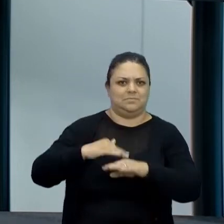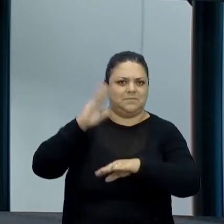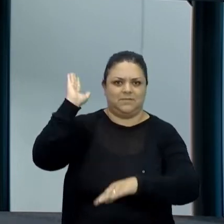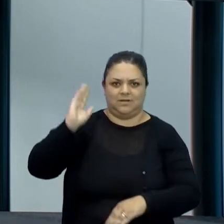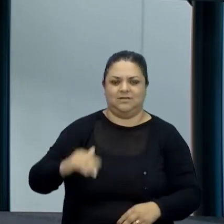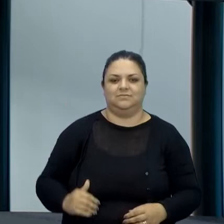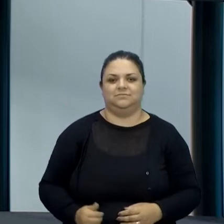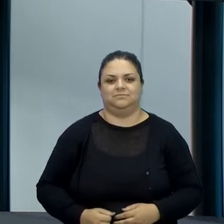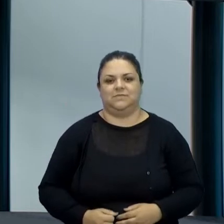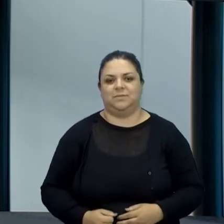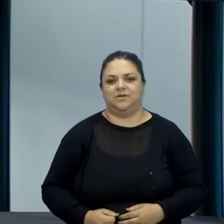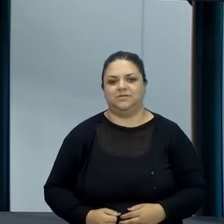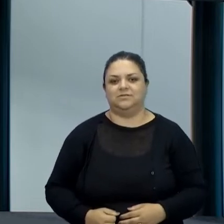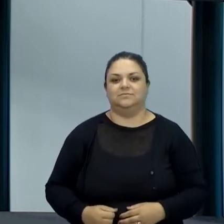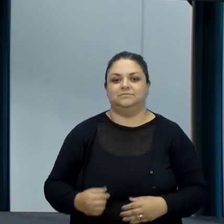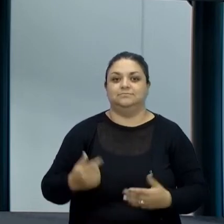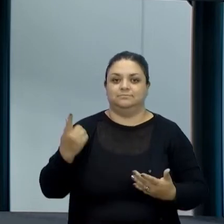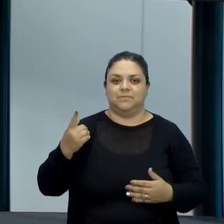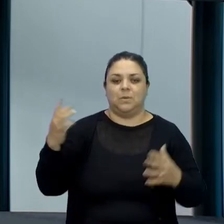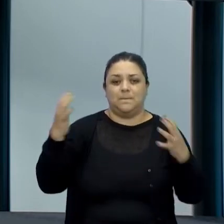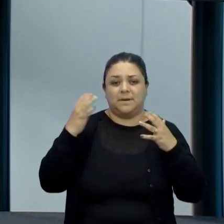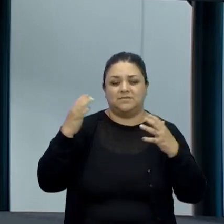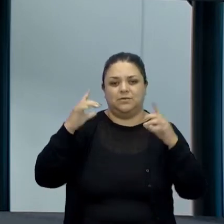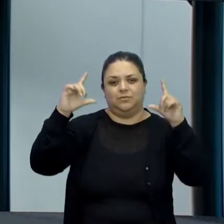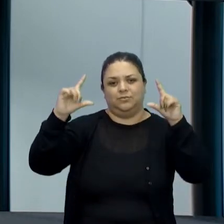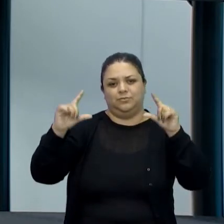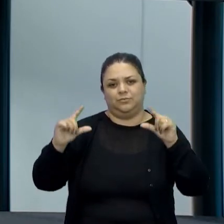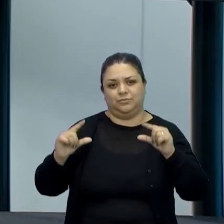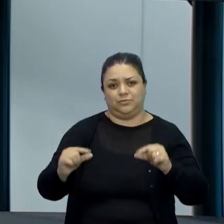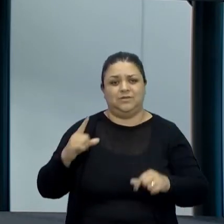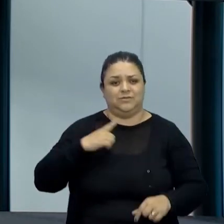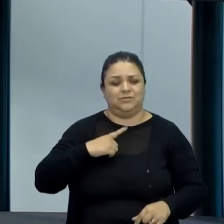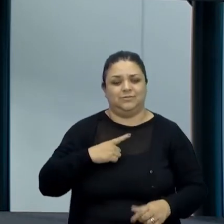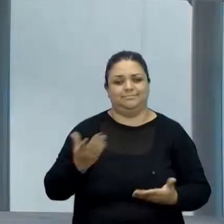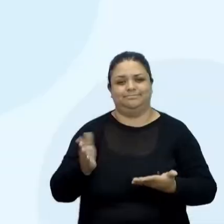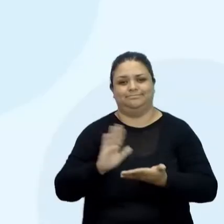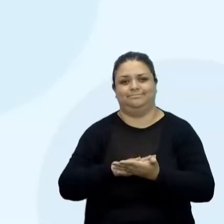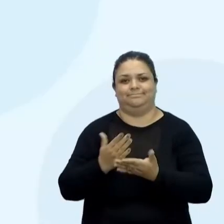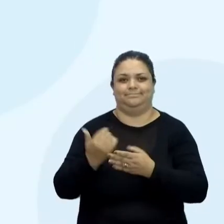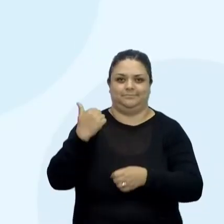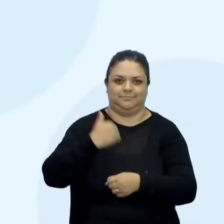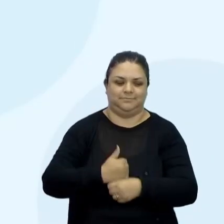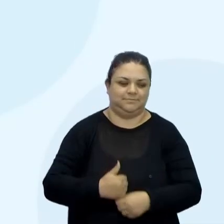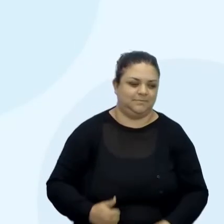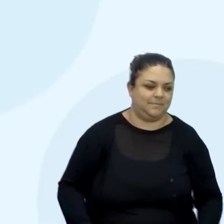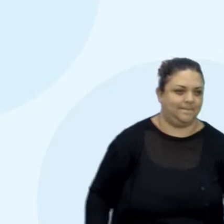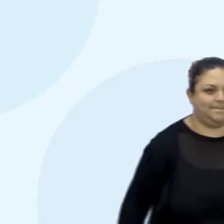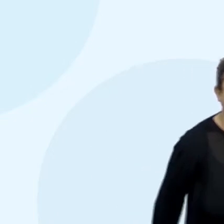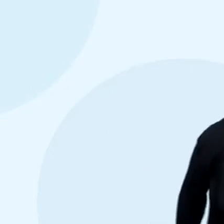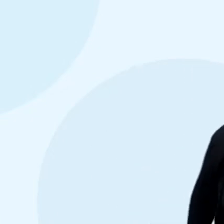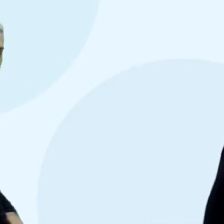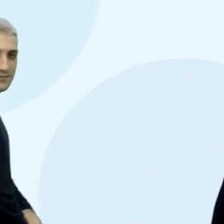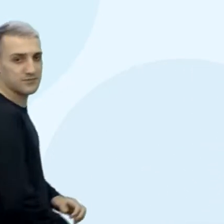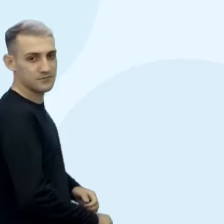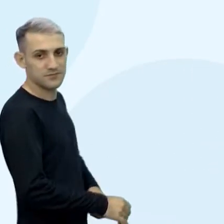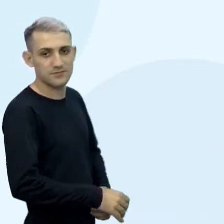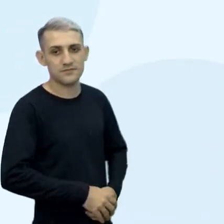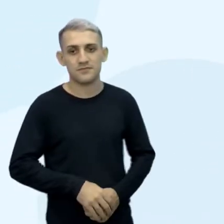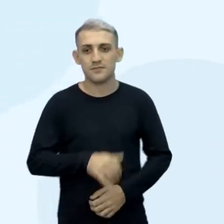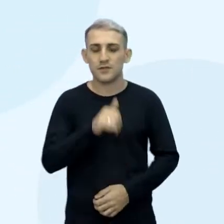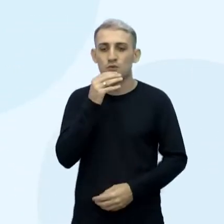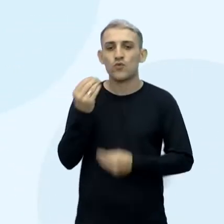quantidade. Então, quer dizer que a pressão lá é mais reduzida ainda. Então, quais são os efeitos colaterais que quem quer fazer de uma hora para